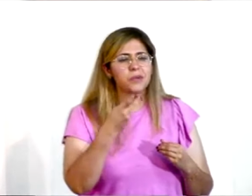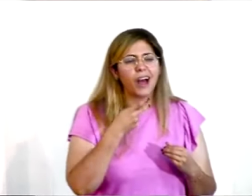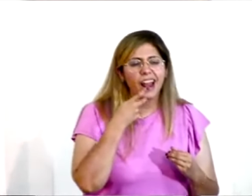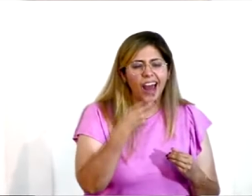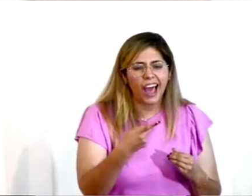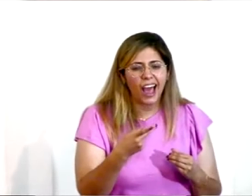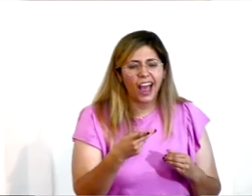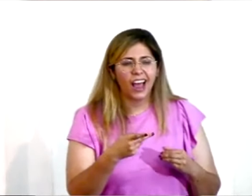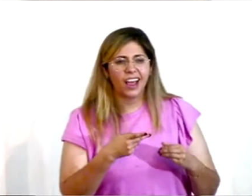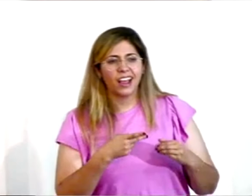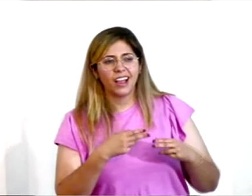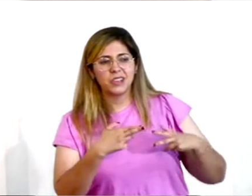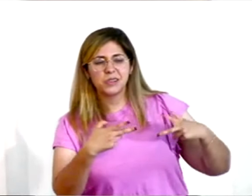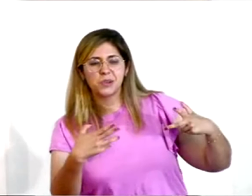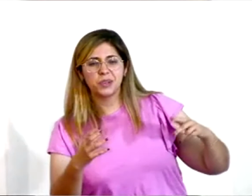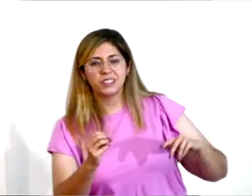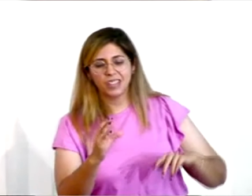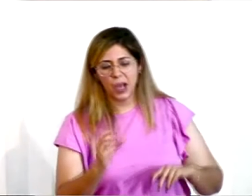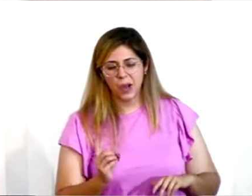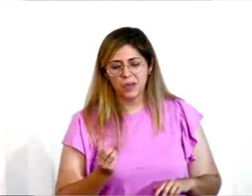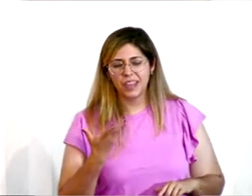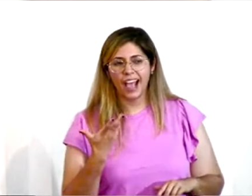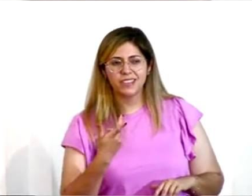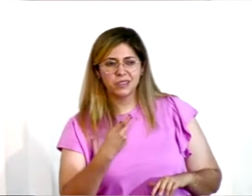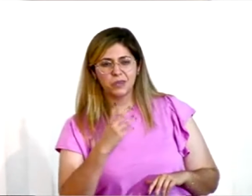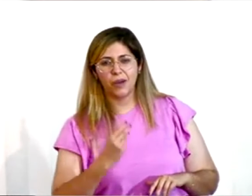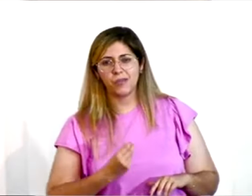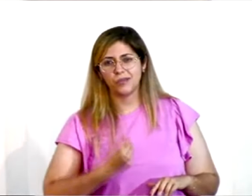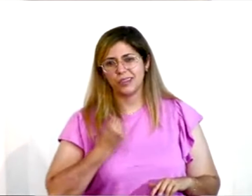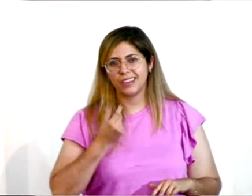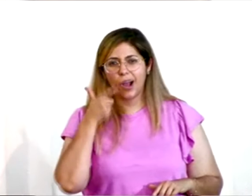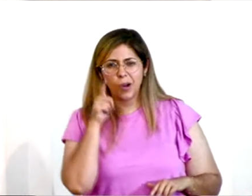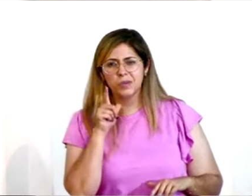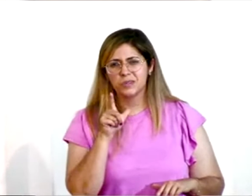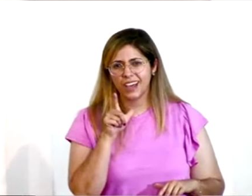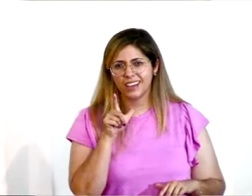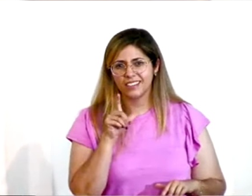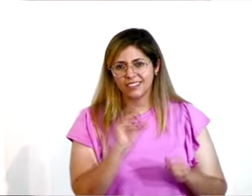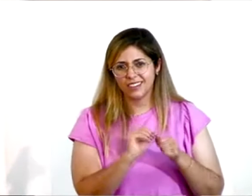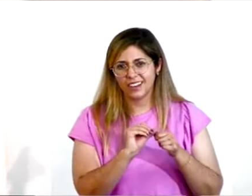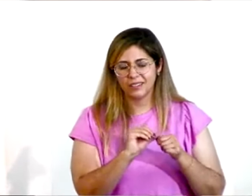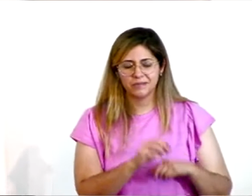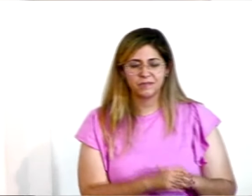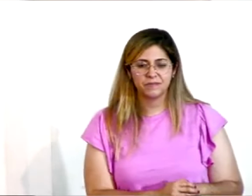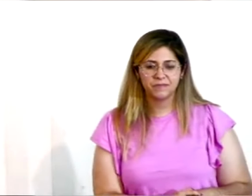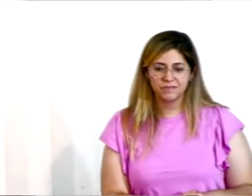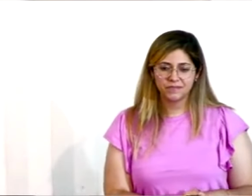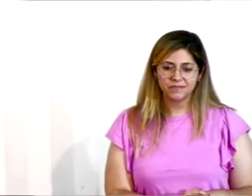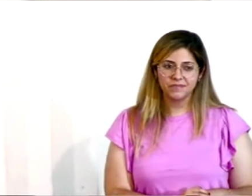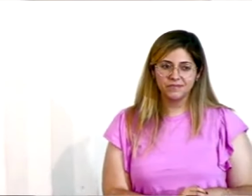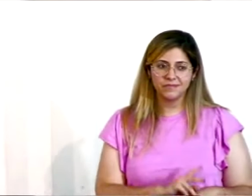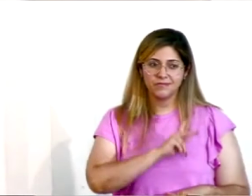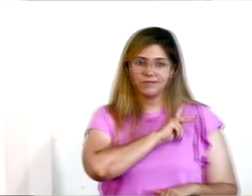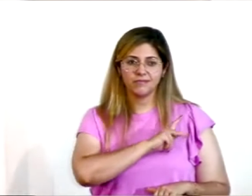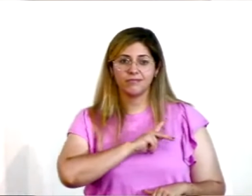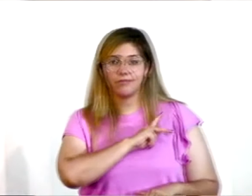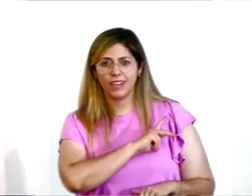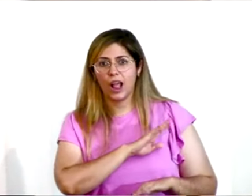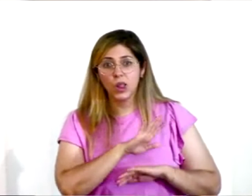de agir, pelas oportunidades que se aproveita. Eis um homem que nos ensina a aproveitar oportunidades.